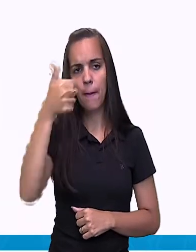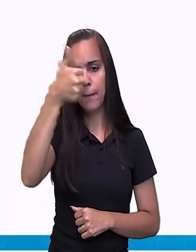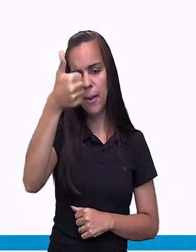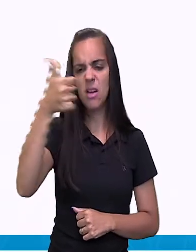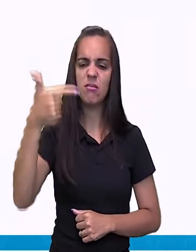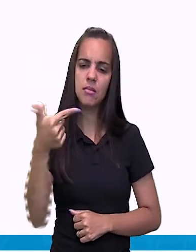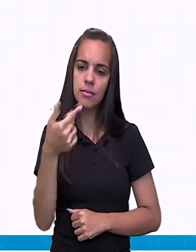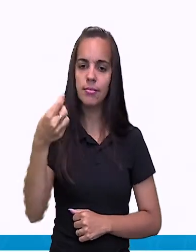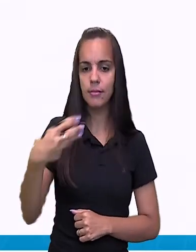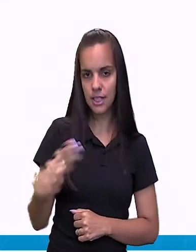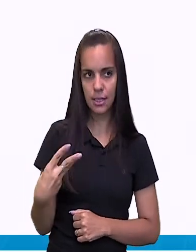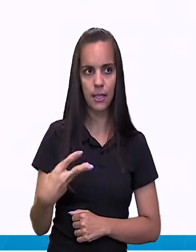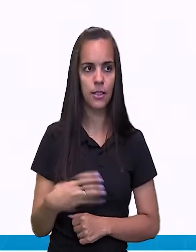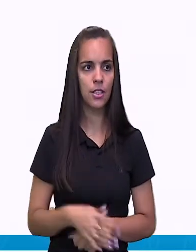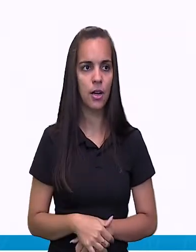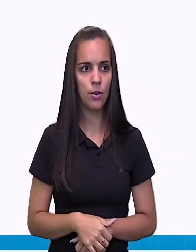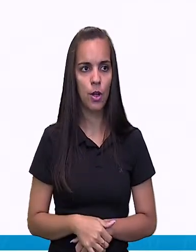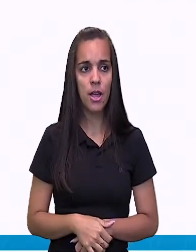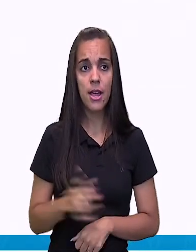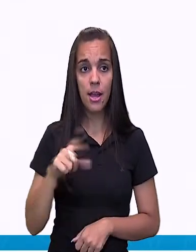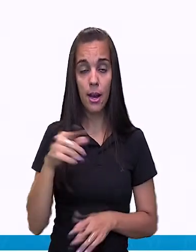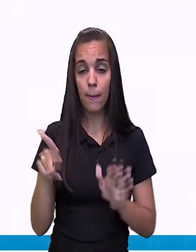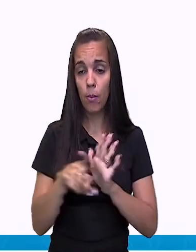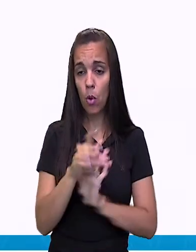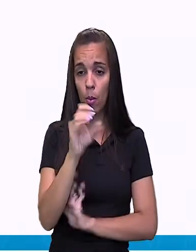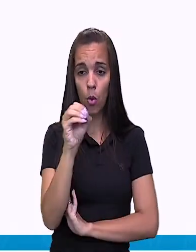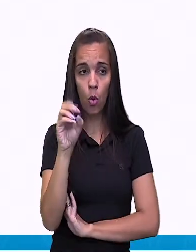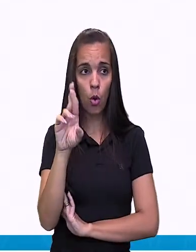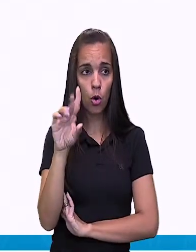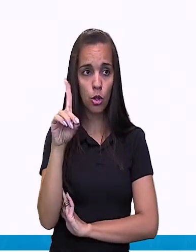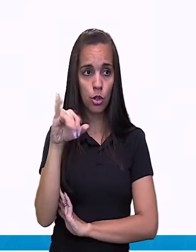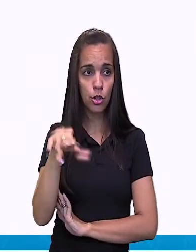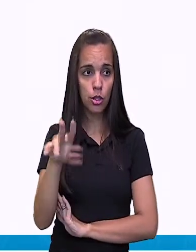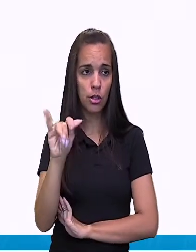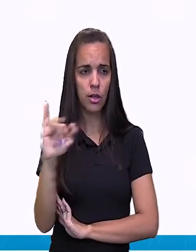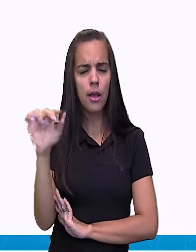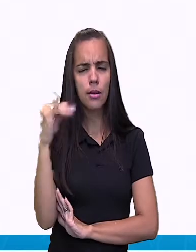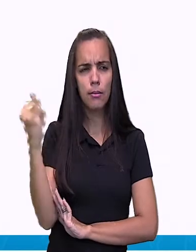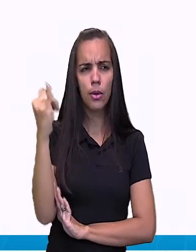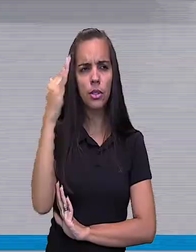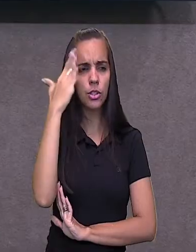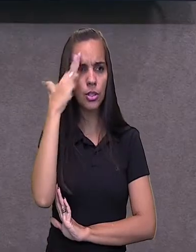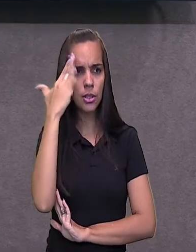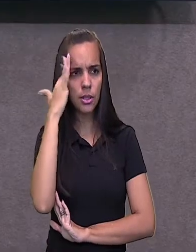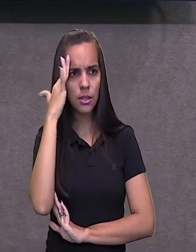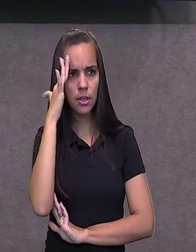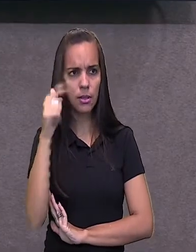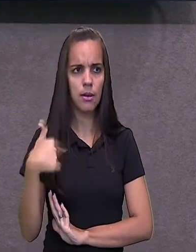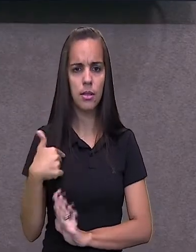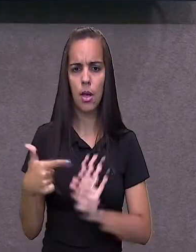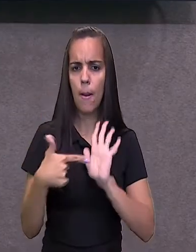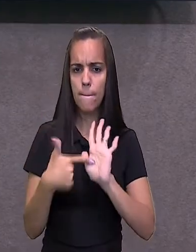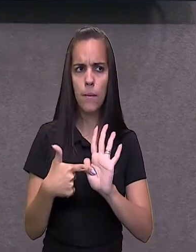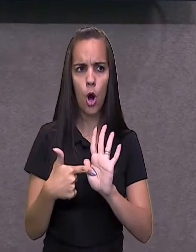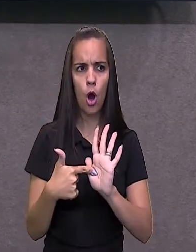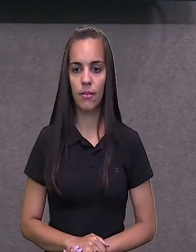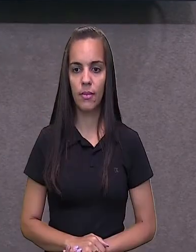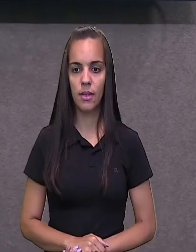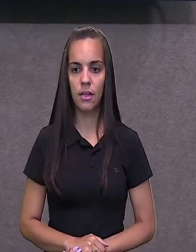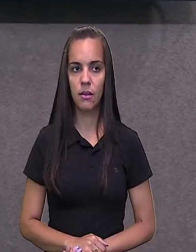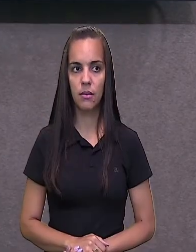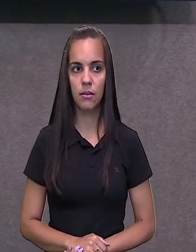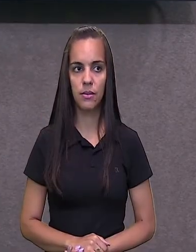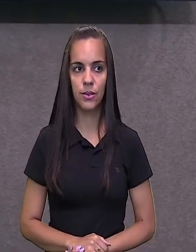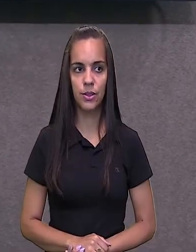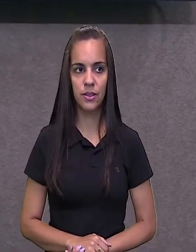terceiro. Número ordinal é importante também a gente entender que indica as leis, decretos, isso.